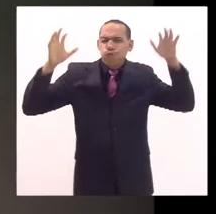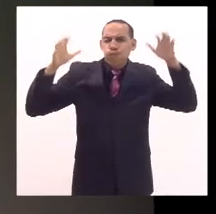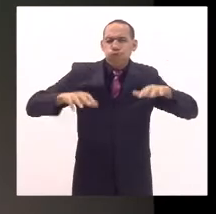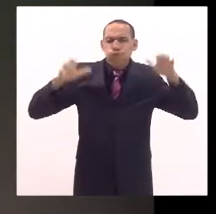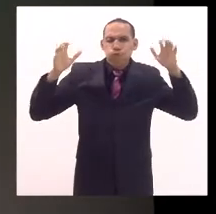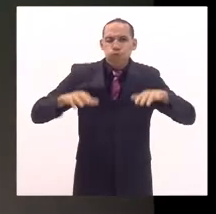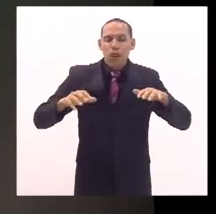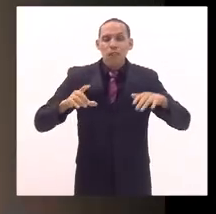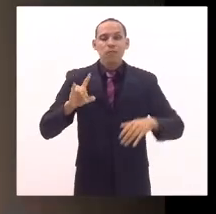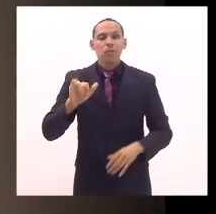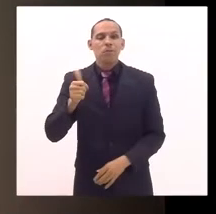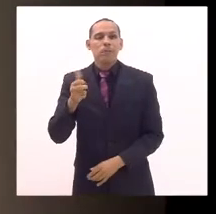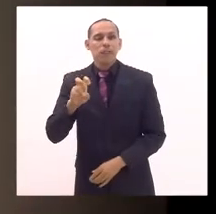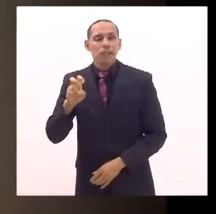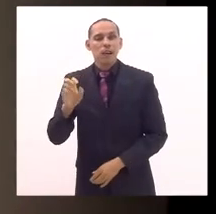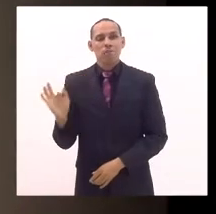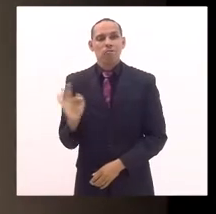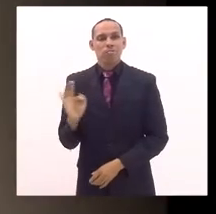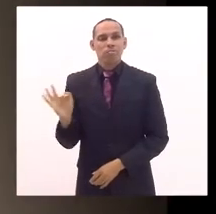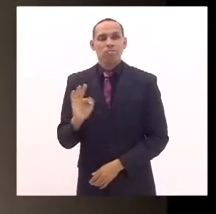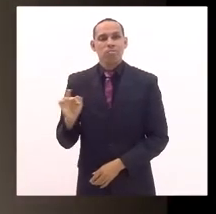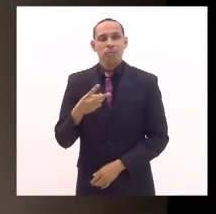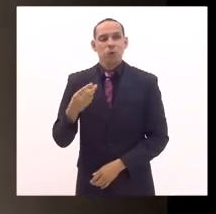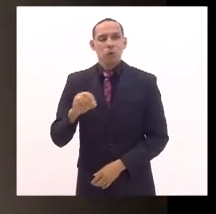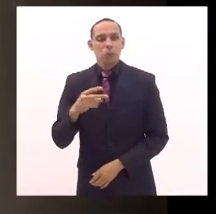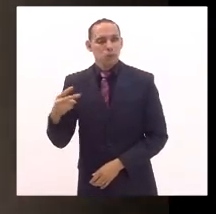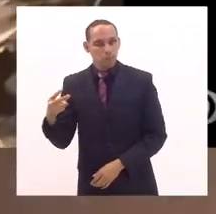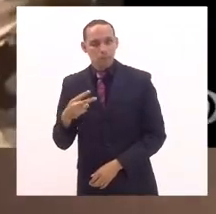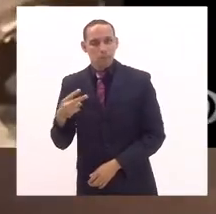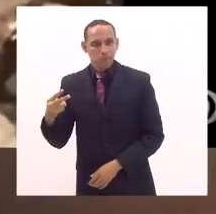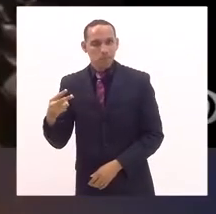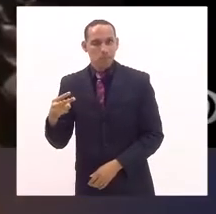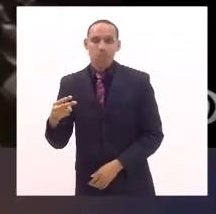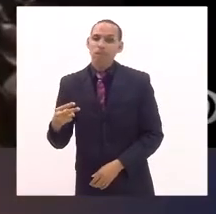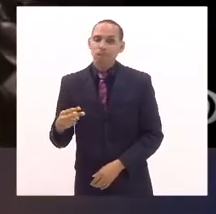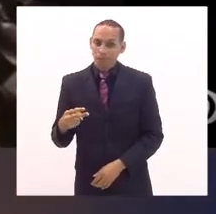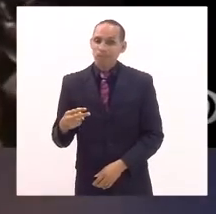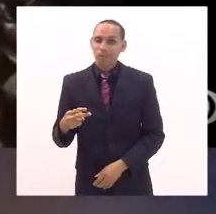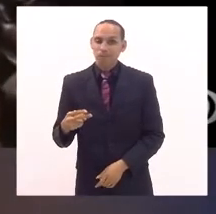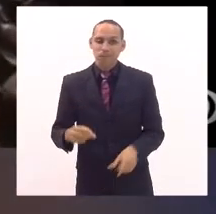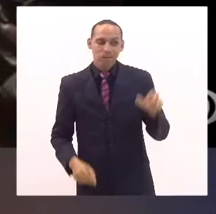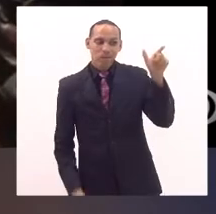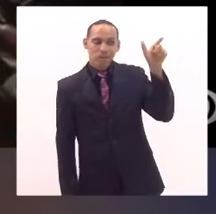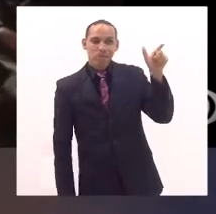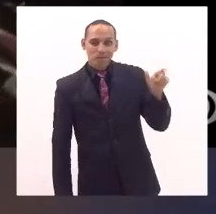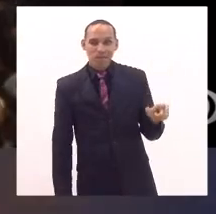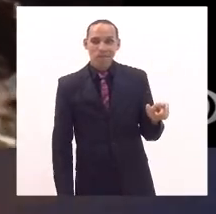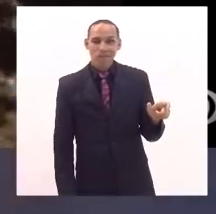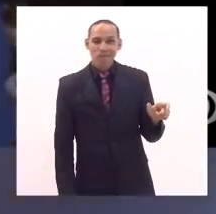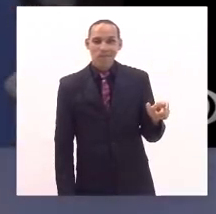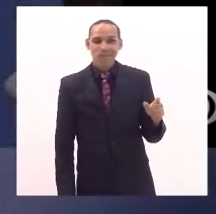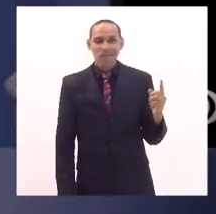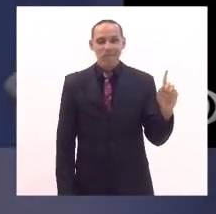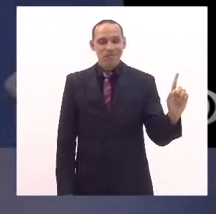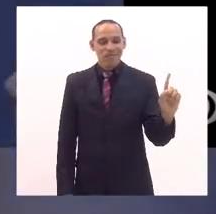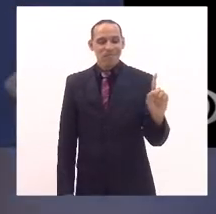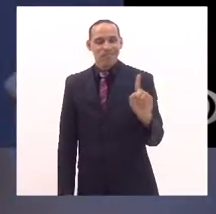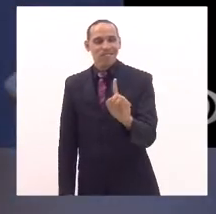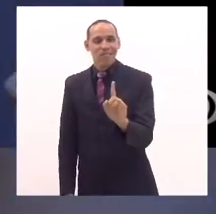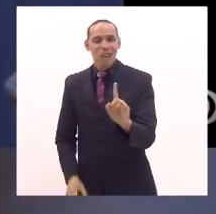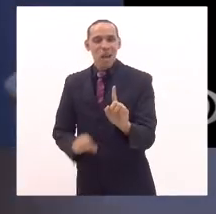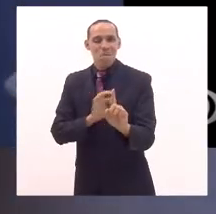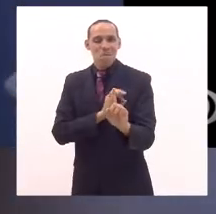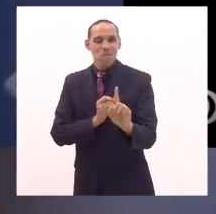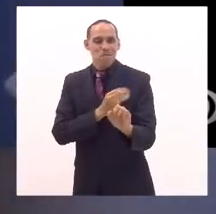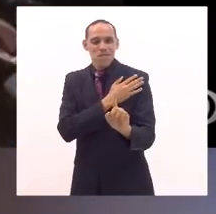chuvas do dia 15 de fevereiro de 2022. É, então, que sai de cena o policial militar